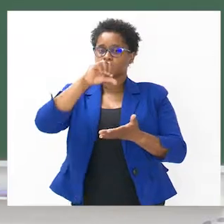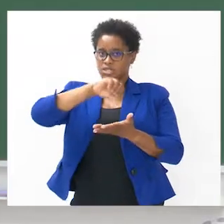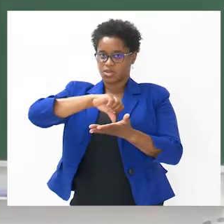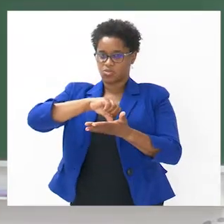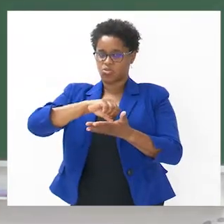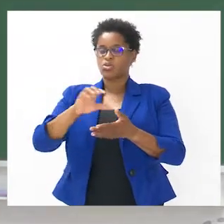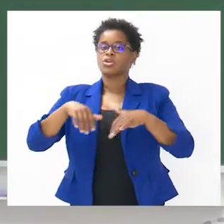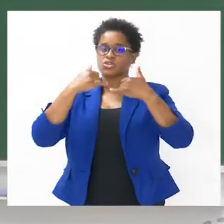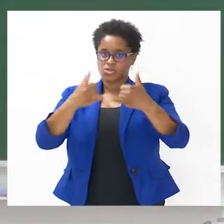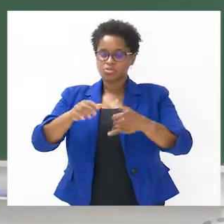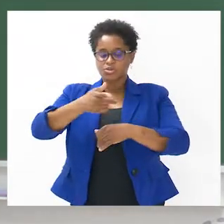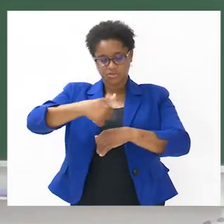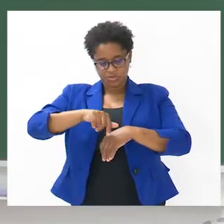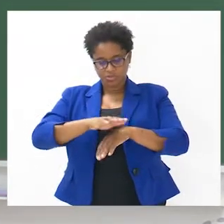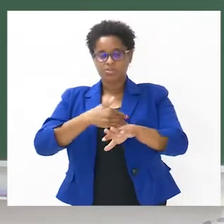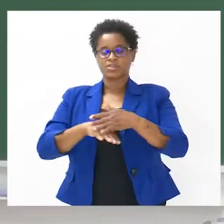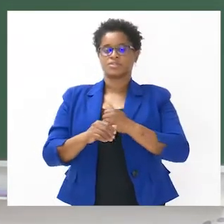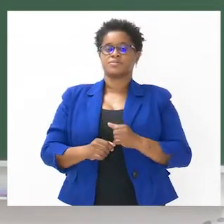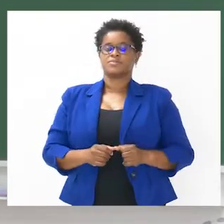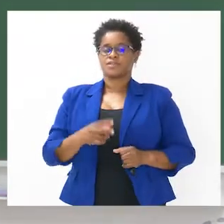o centro, depois nós vamos ver,